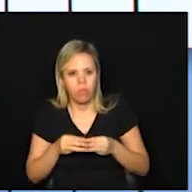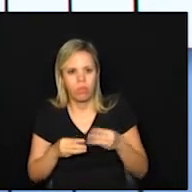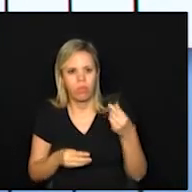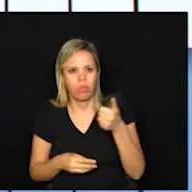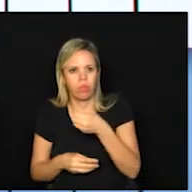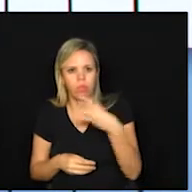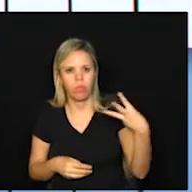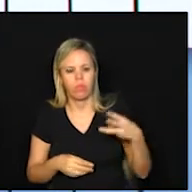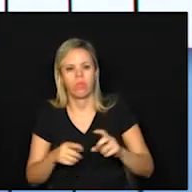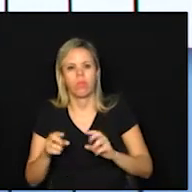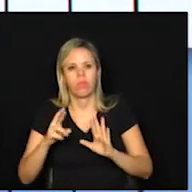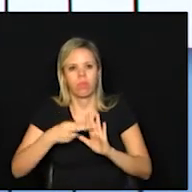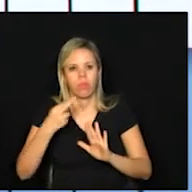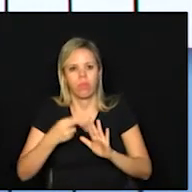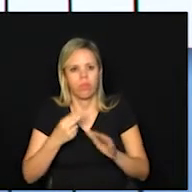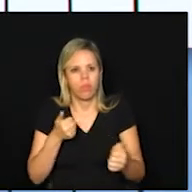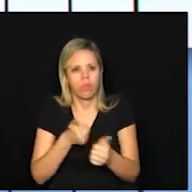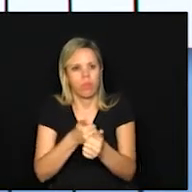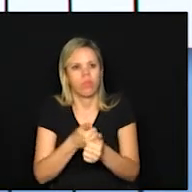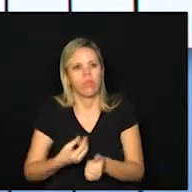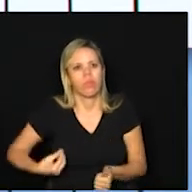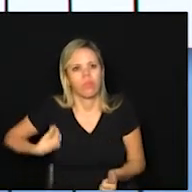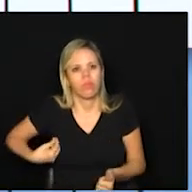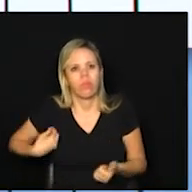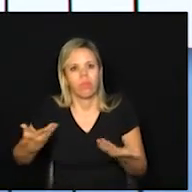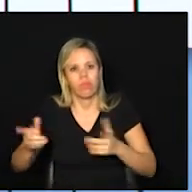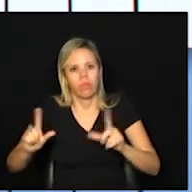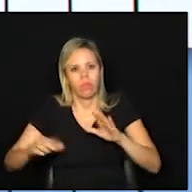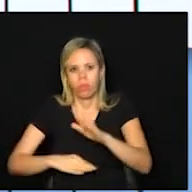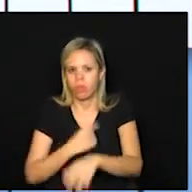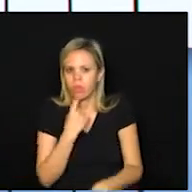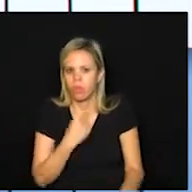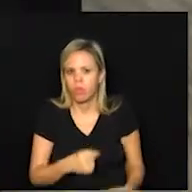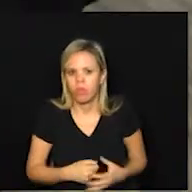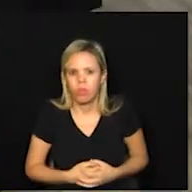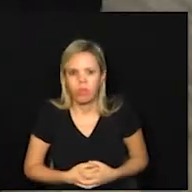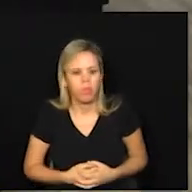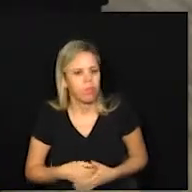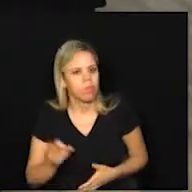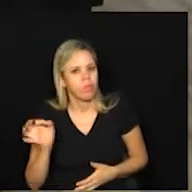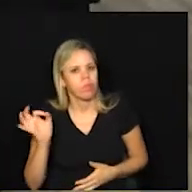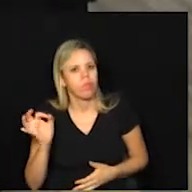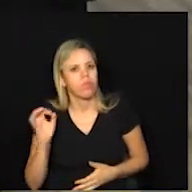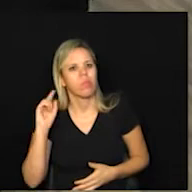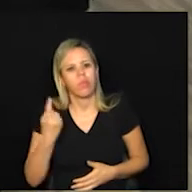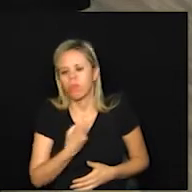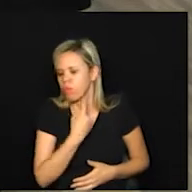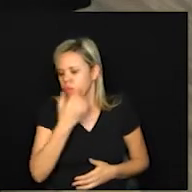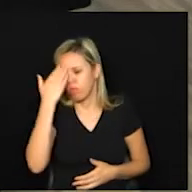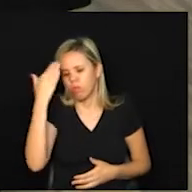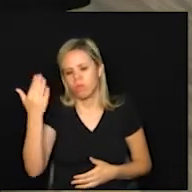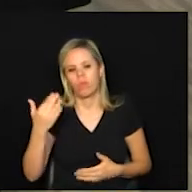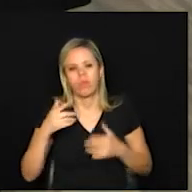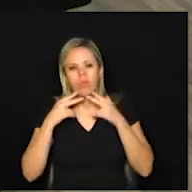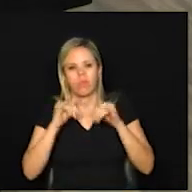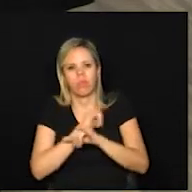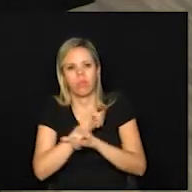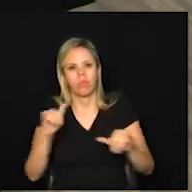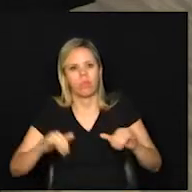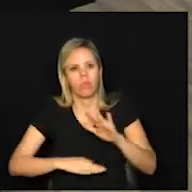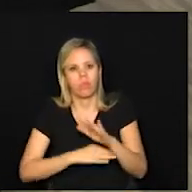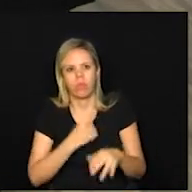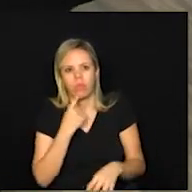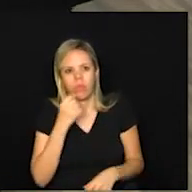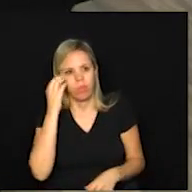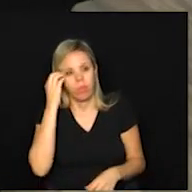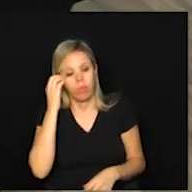13 requerimentos e você acompanha ao vivo aqui na TV Câmara Campinas. Tá certo, Mirna Abreu. Muito obrigado pelas notícias da